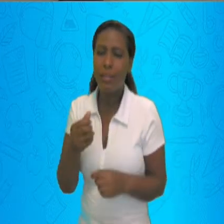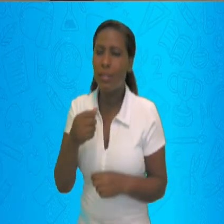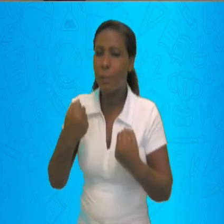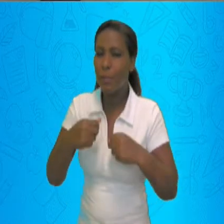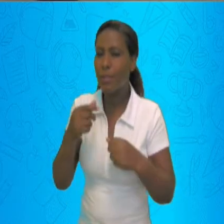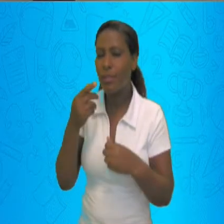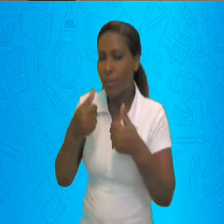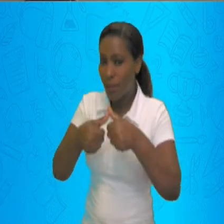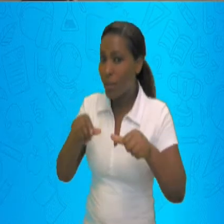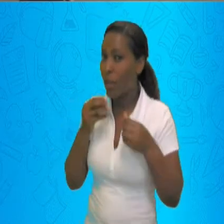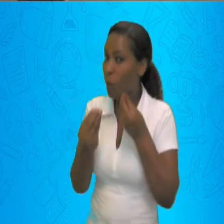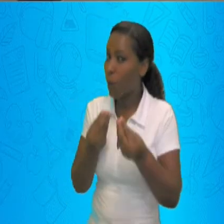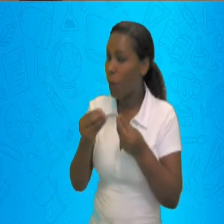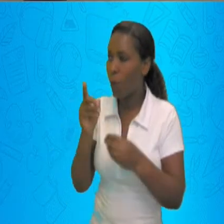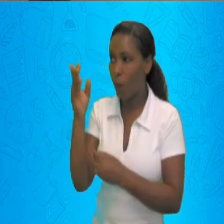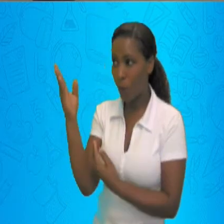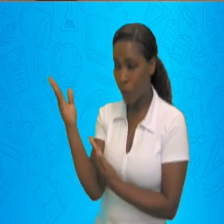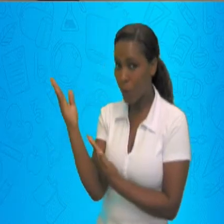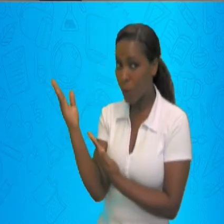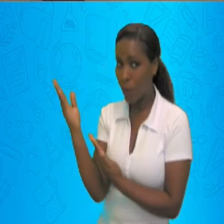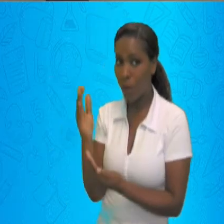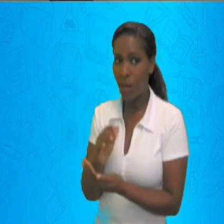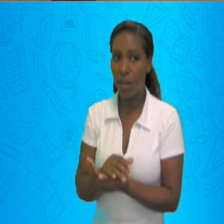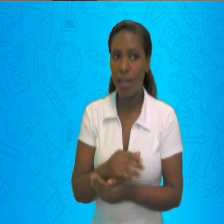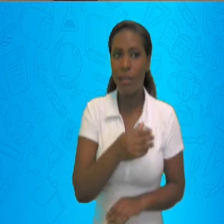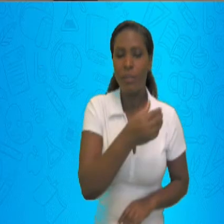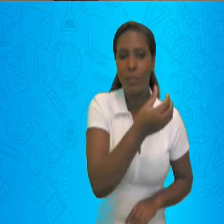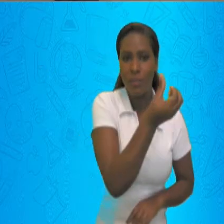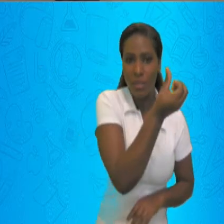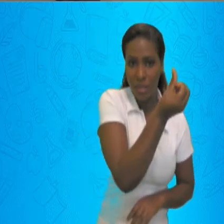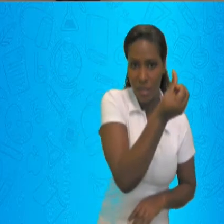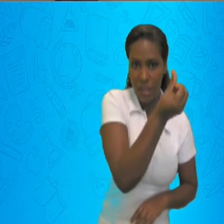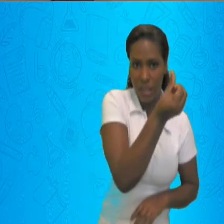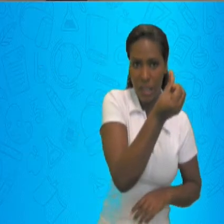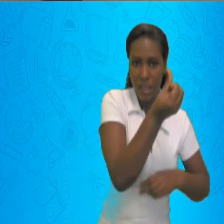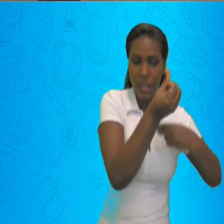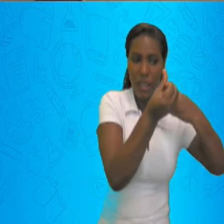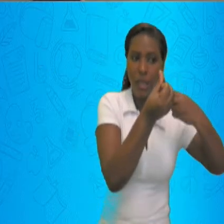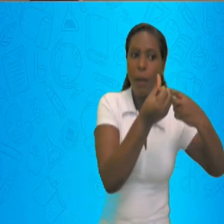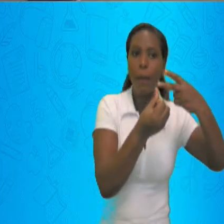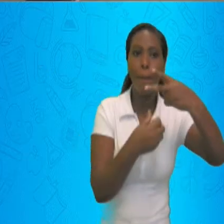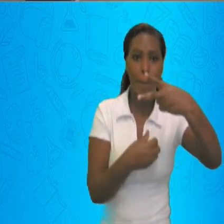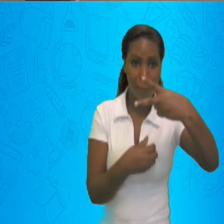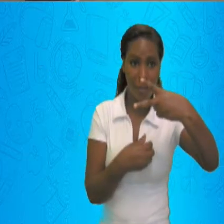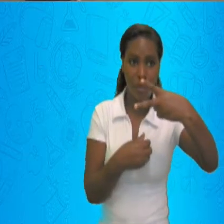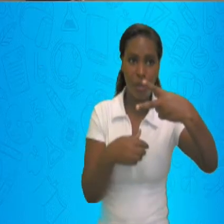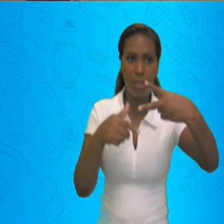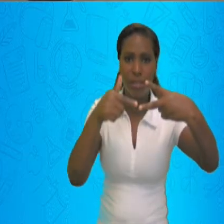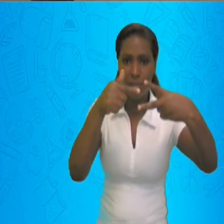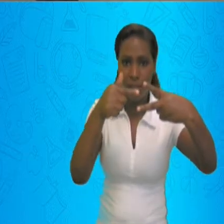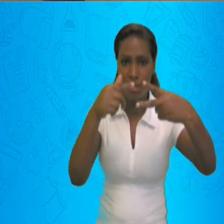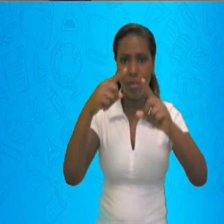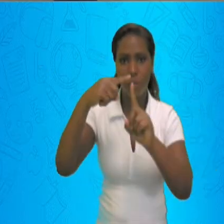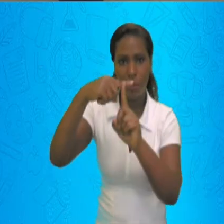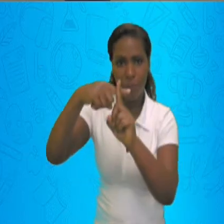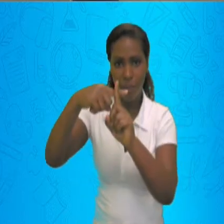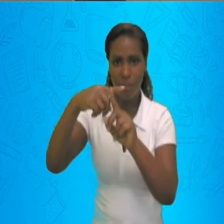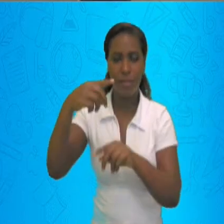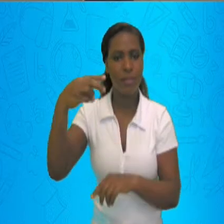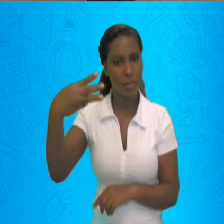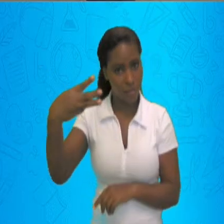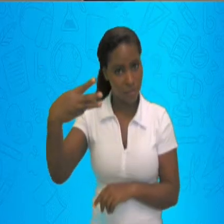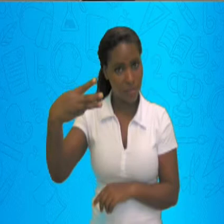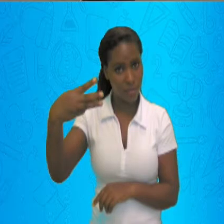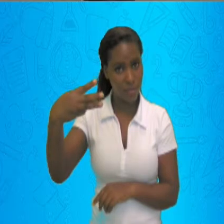3. Se confere, ó, 6 é menor que 7 mais 3? Sim, é